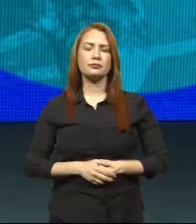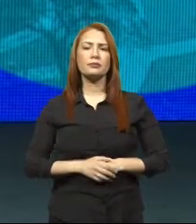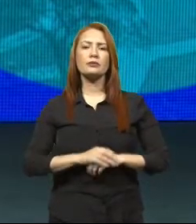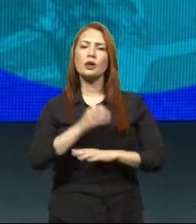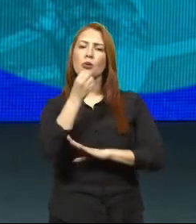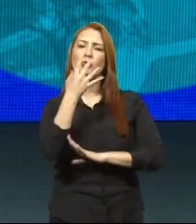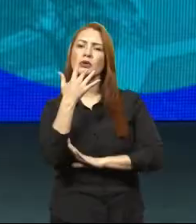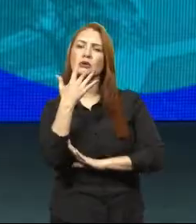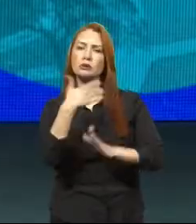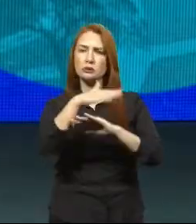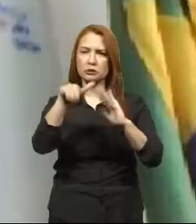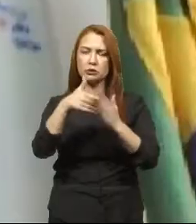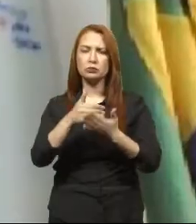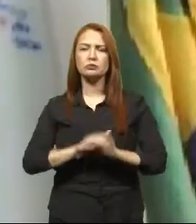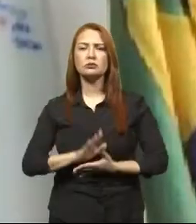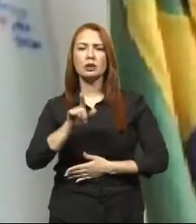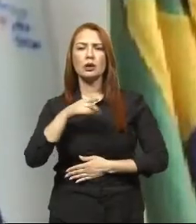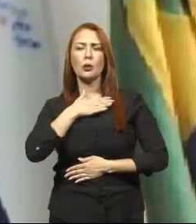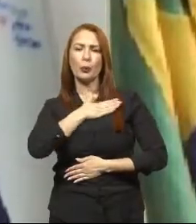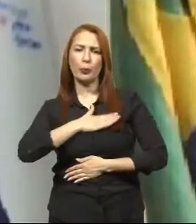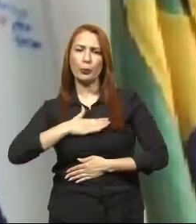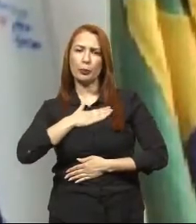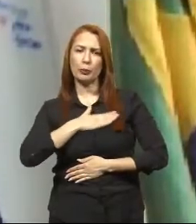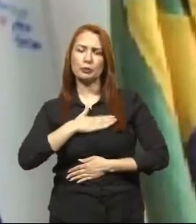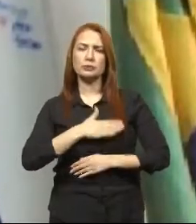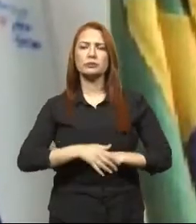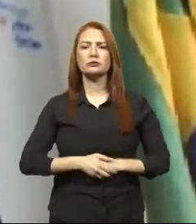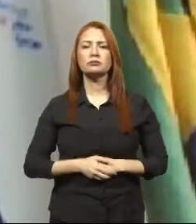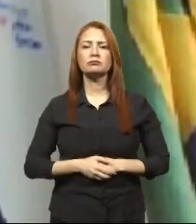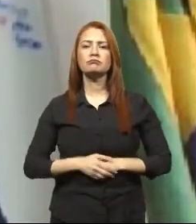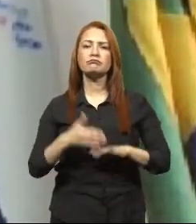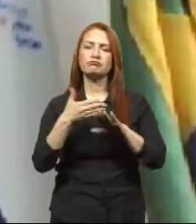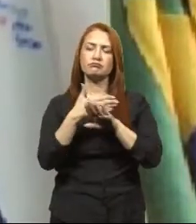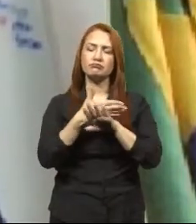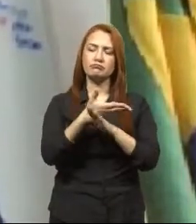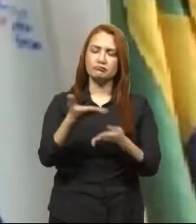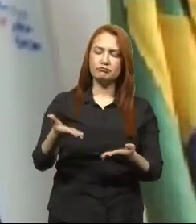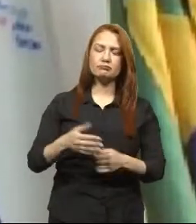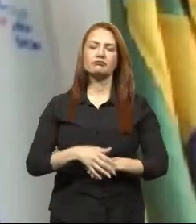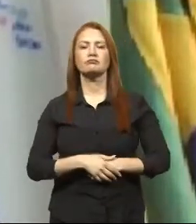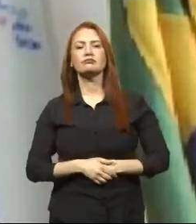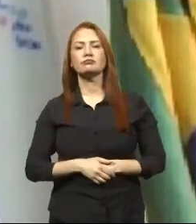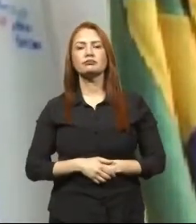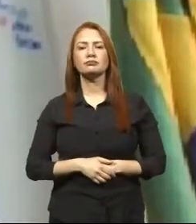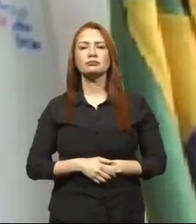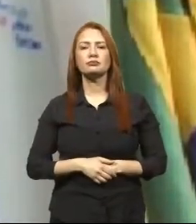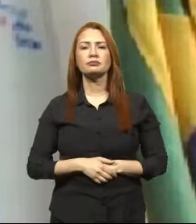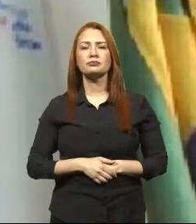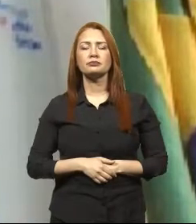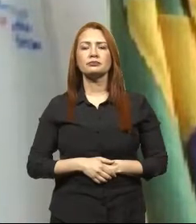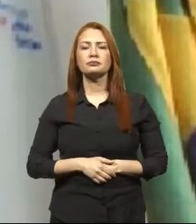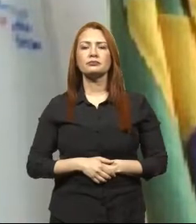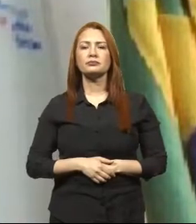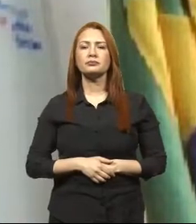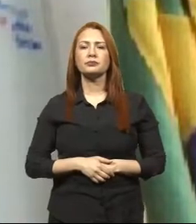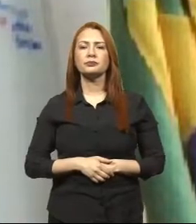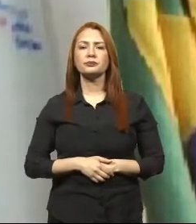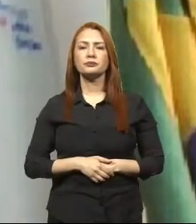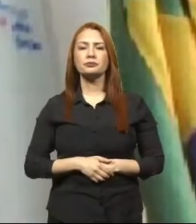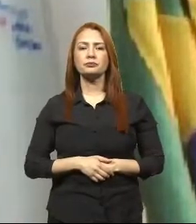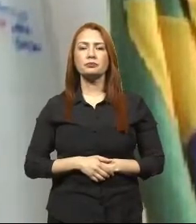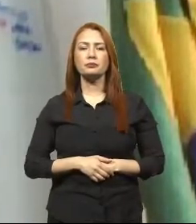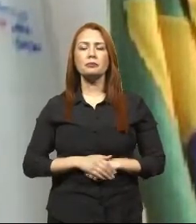tarde a todos. É um prazer estar com todo mundo aqui. Realmente, Nelson, toda